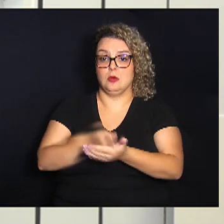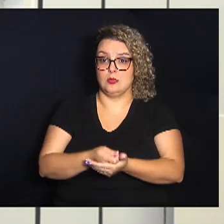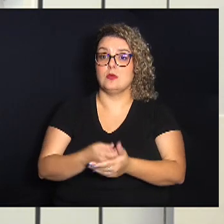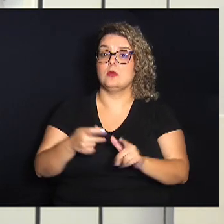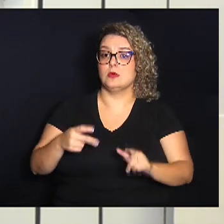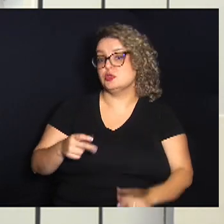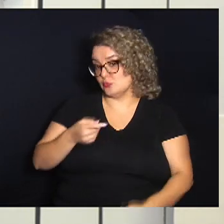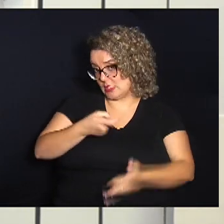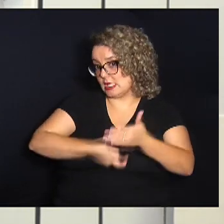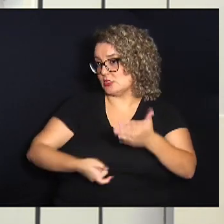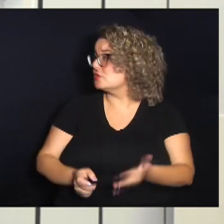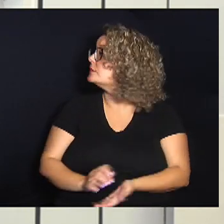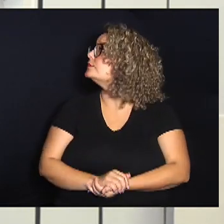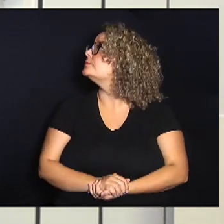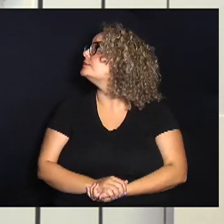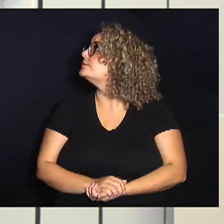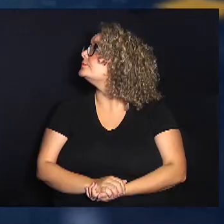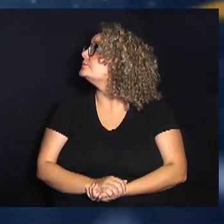taxa.